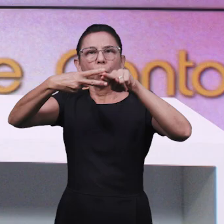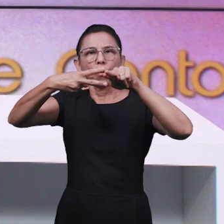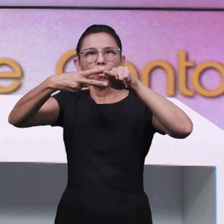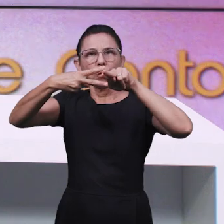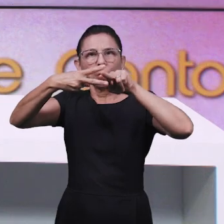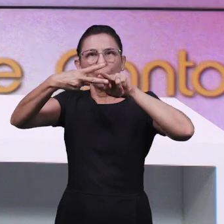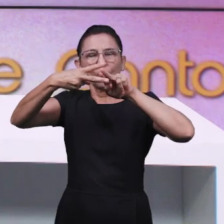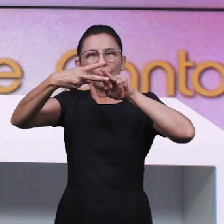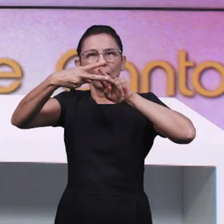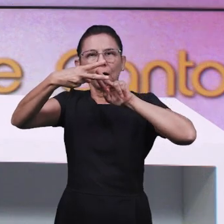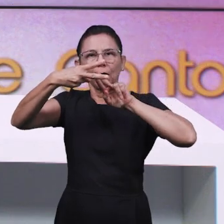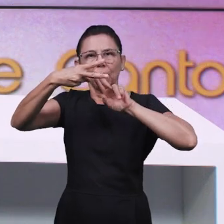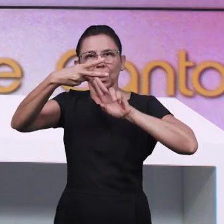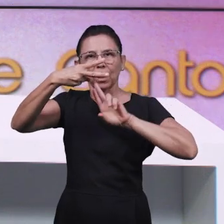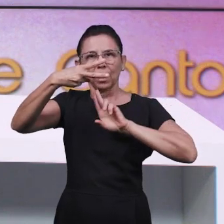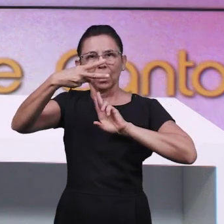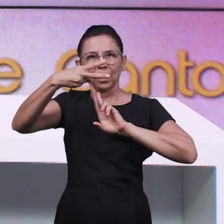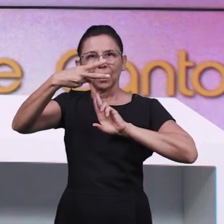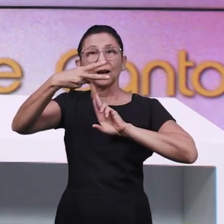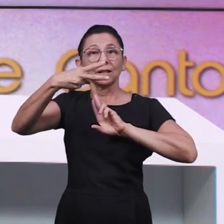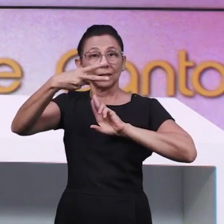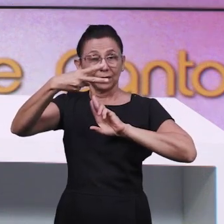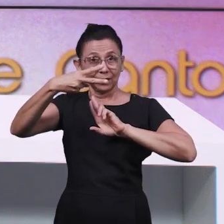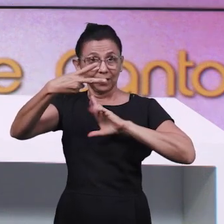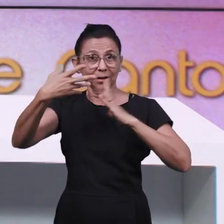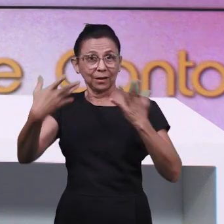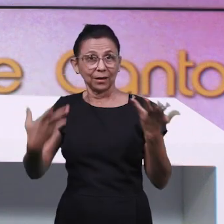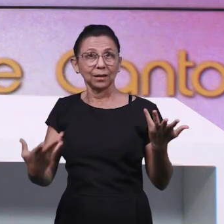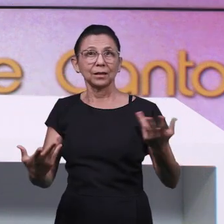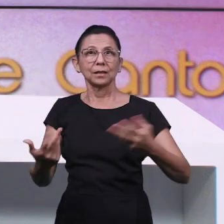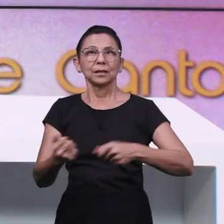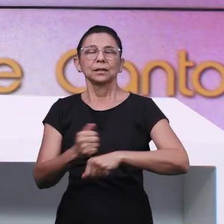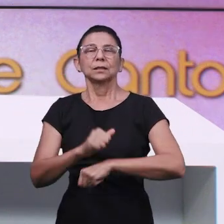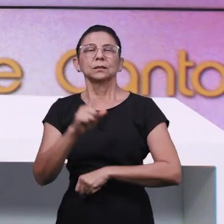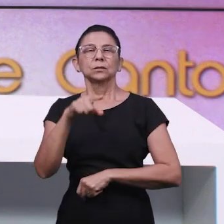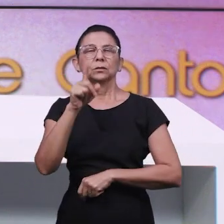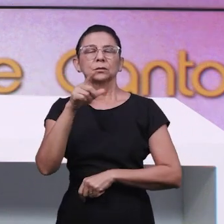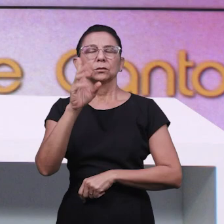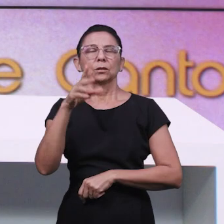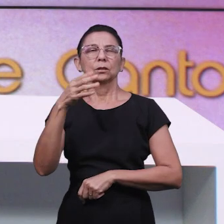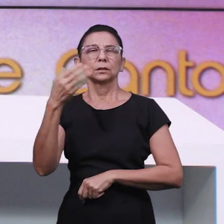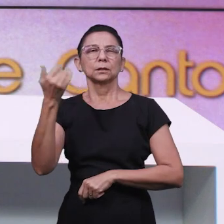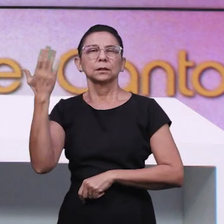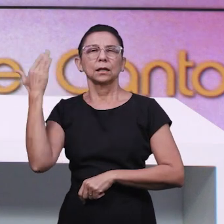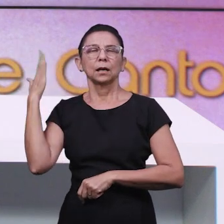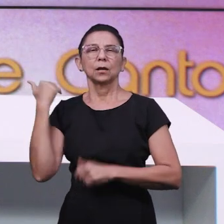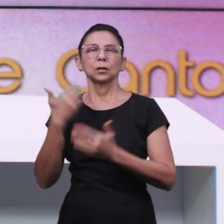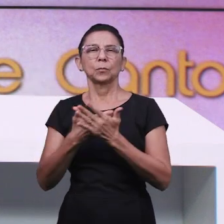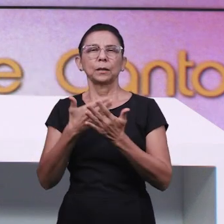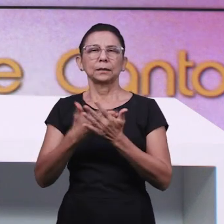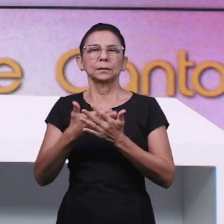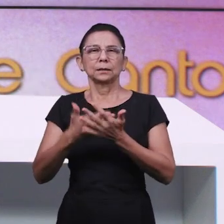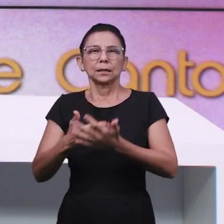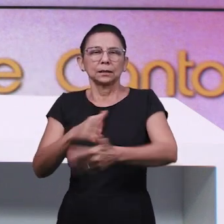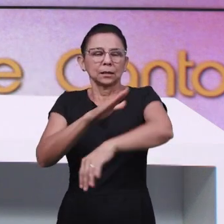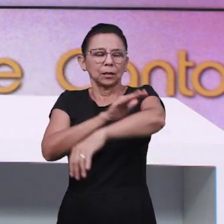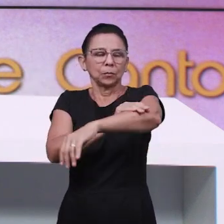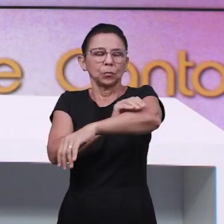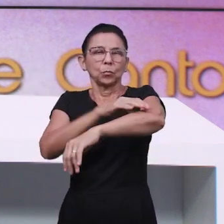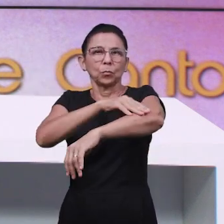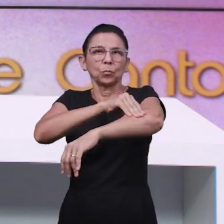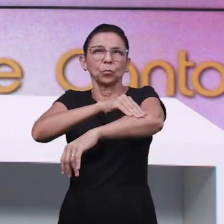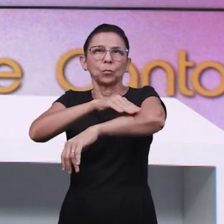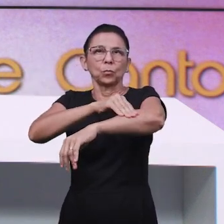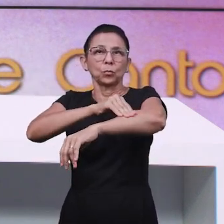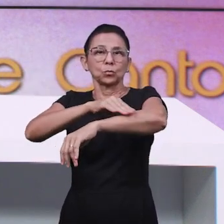ar passe. Nós falamos até mesmo do músculo da vida lá na aula de musculaturas laríngea,